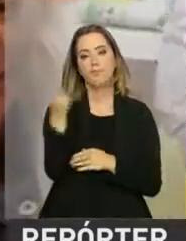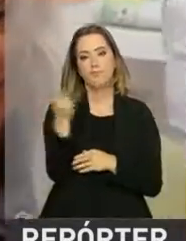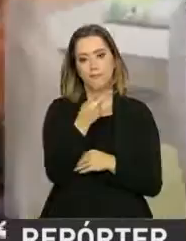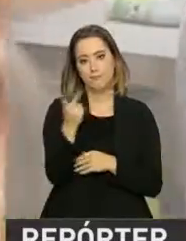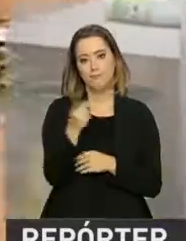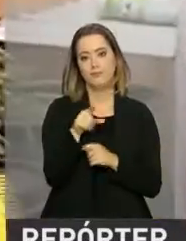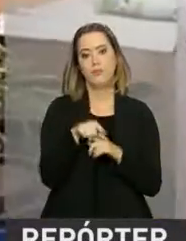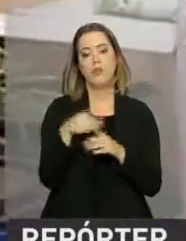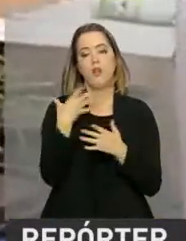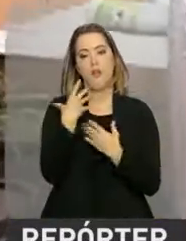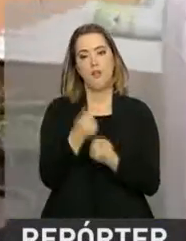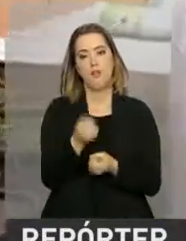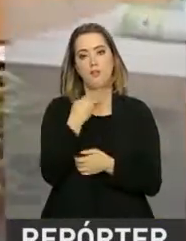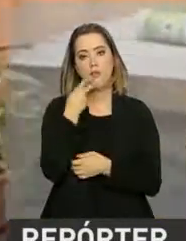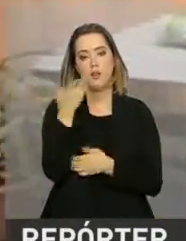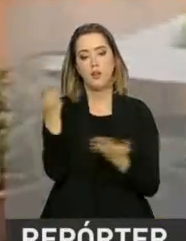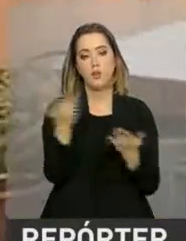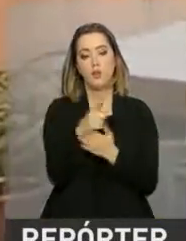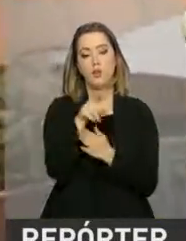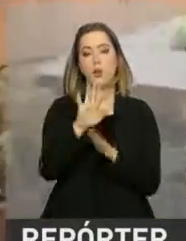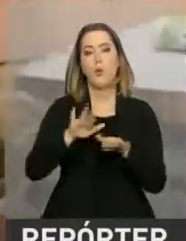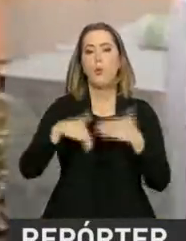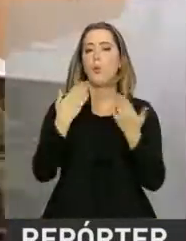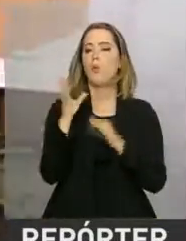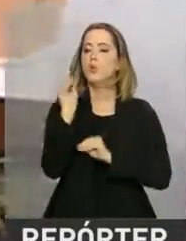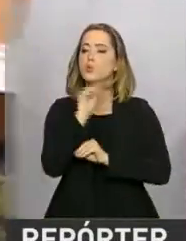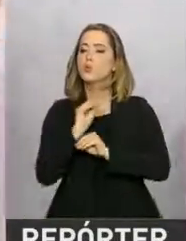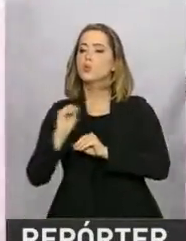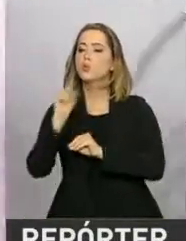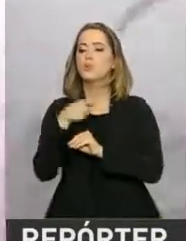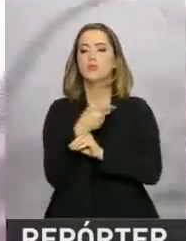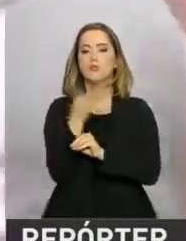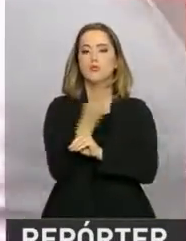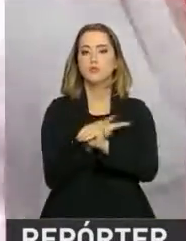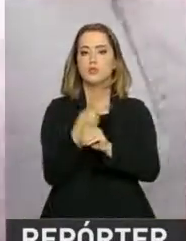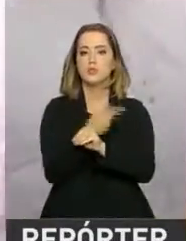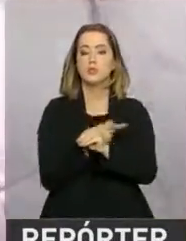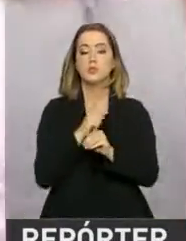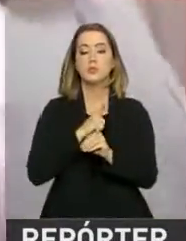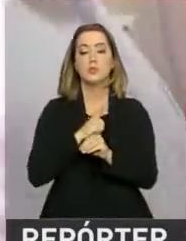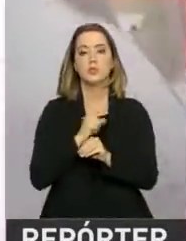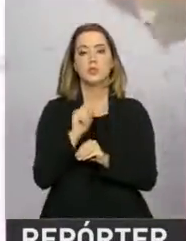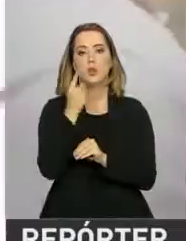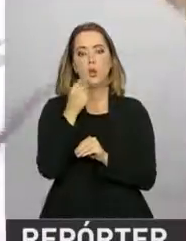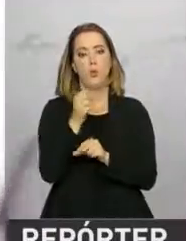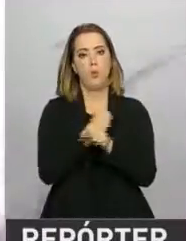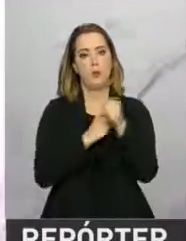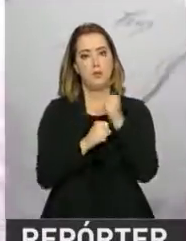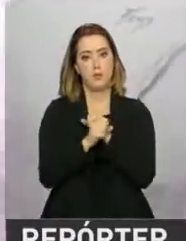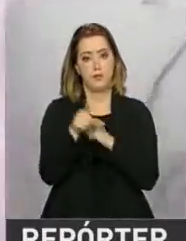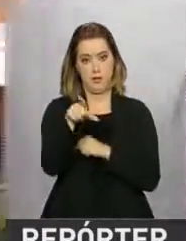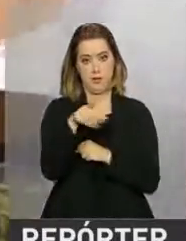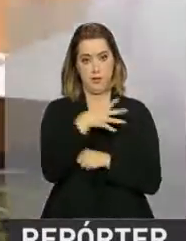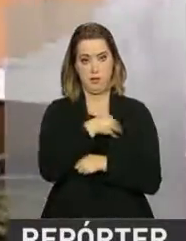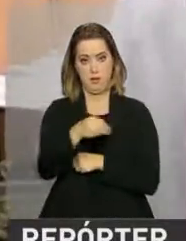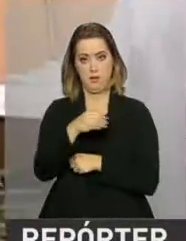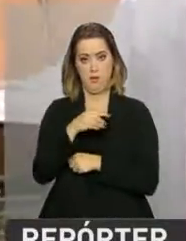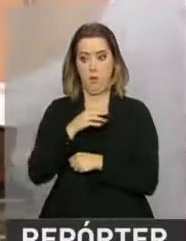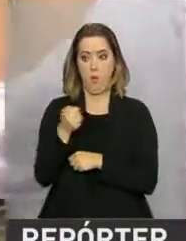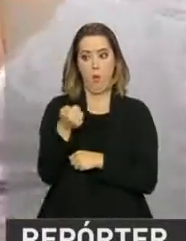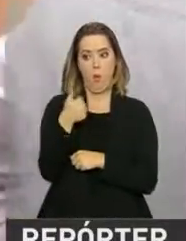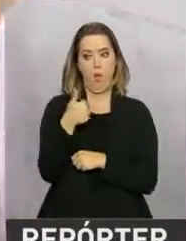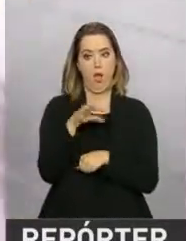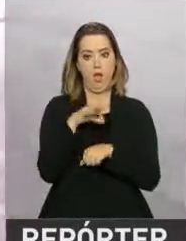José, que vão falar com a gente agora. Quais são os principais cuidados que vocês buscam ter, né? Inclusive, ano passado, a filha de vocês teve suspeita de dengue,